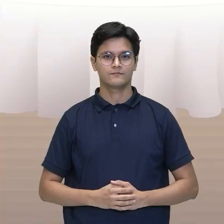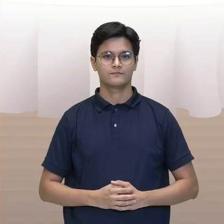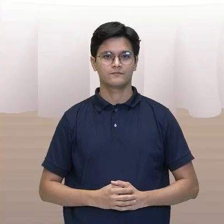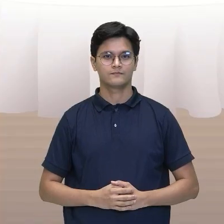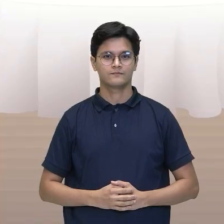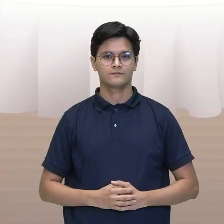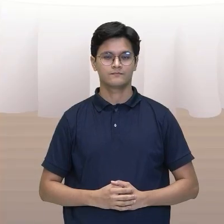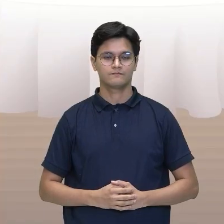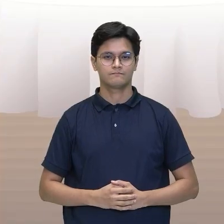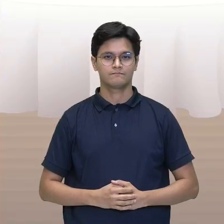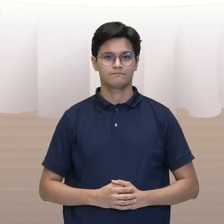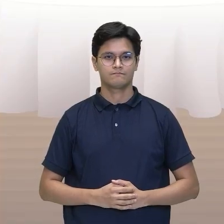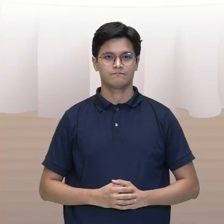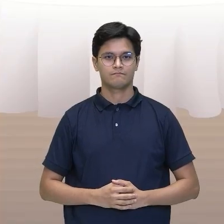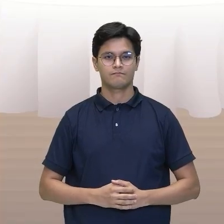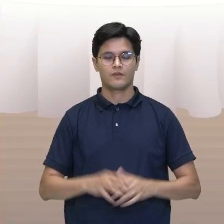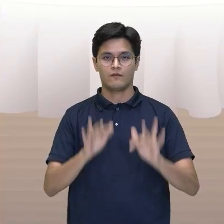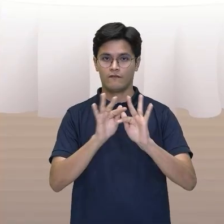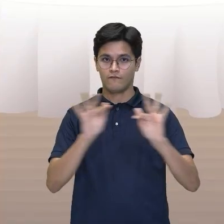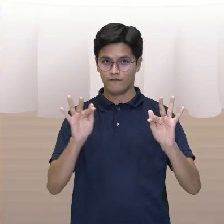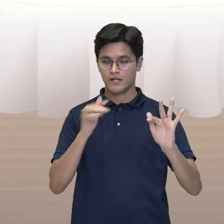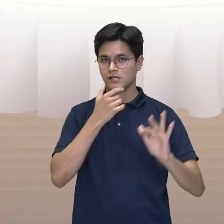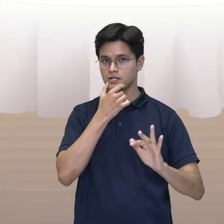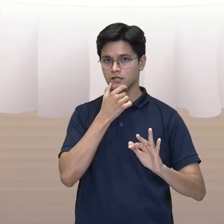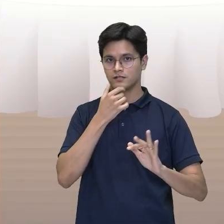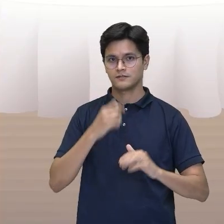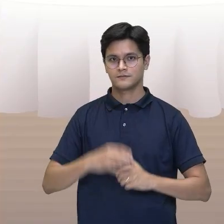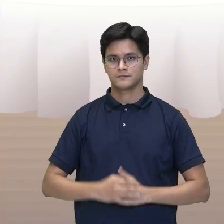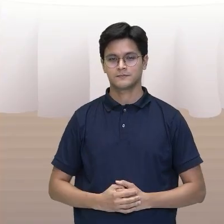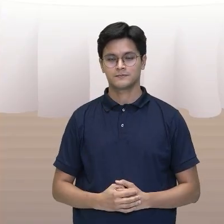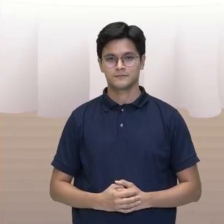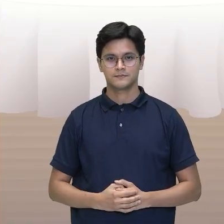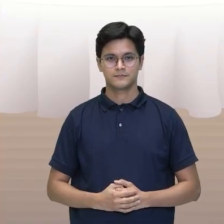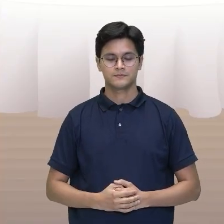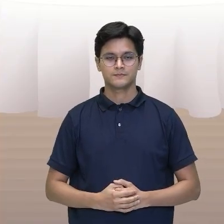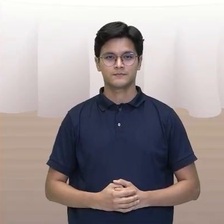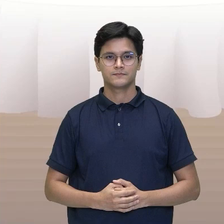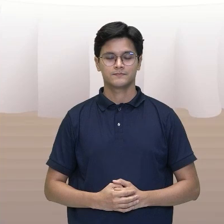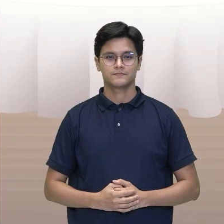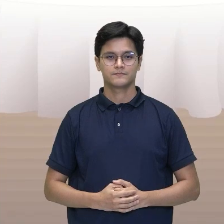Yes, I want a pepperoni pizza.